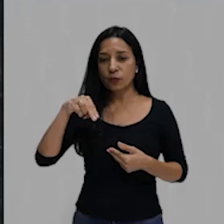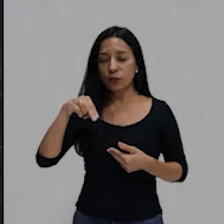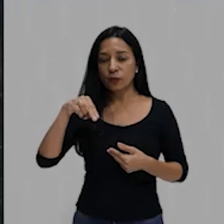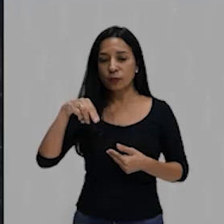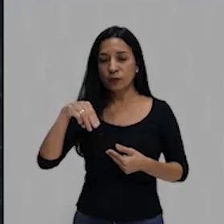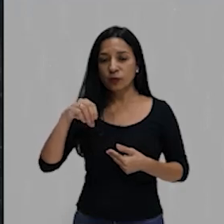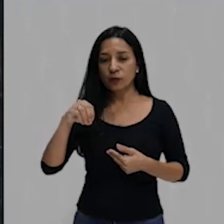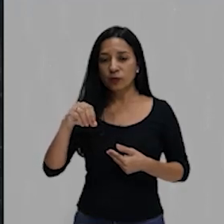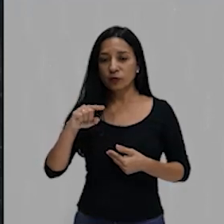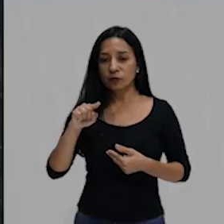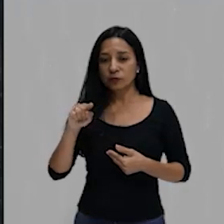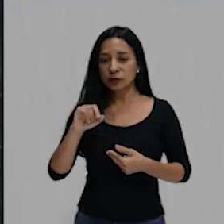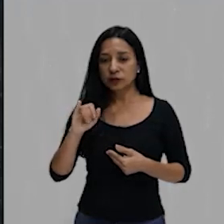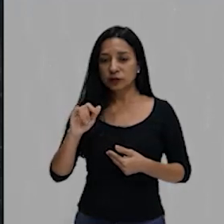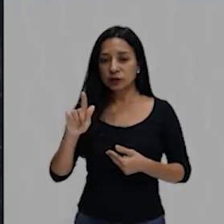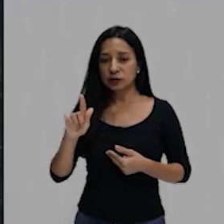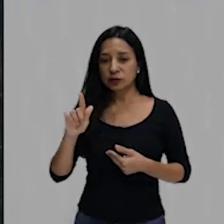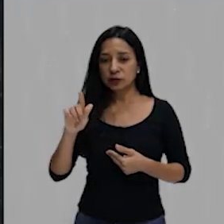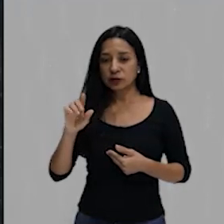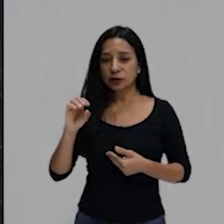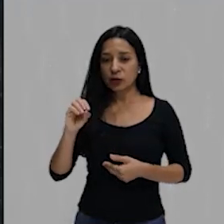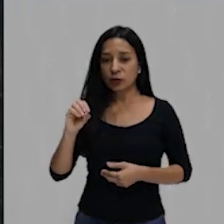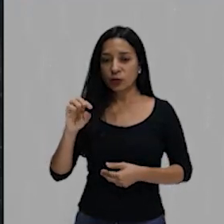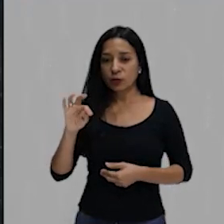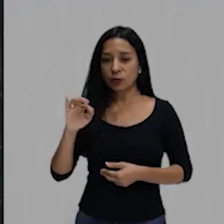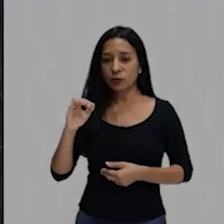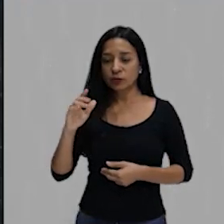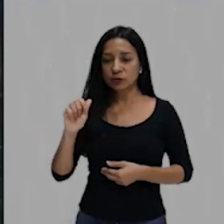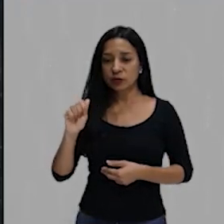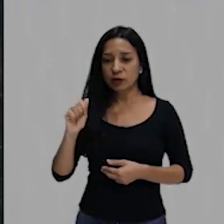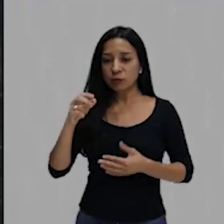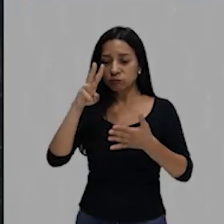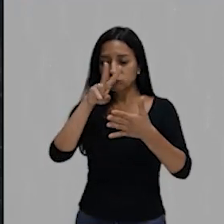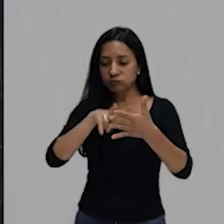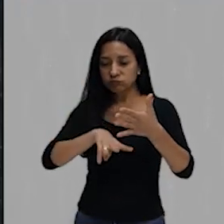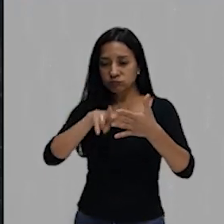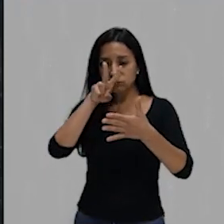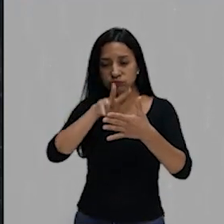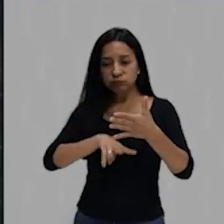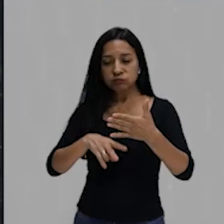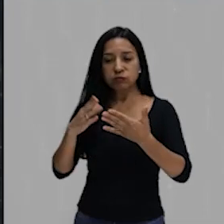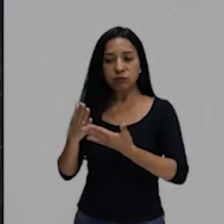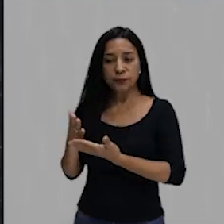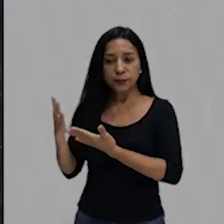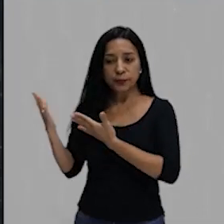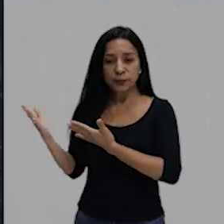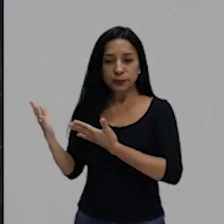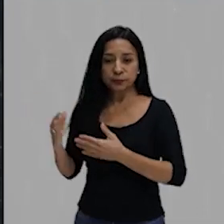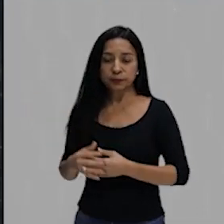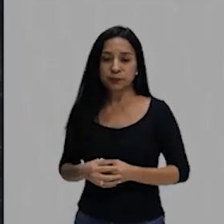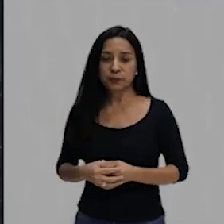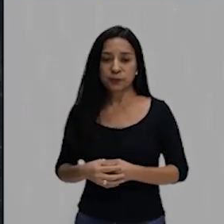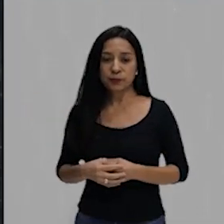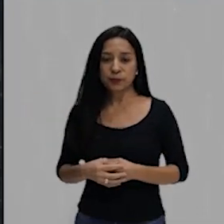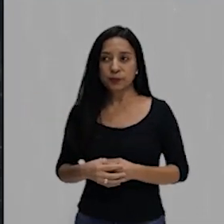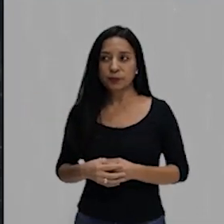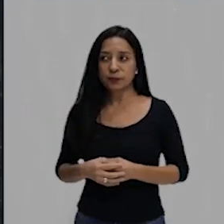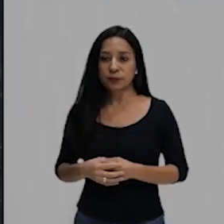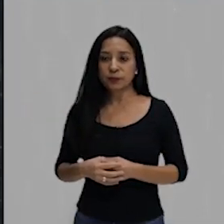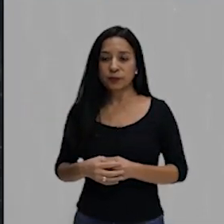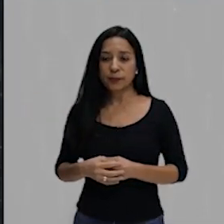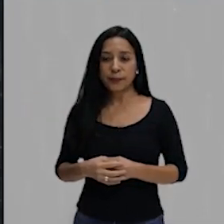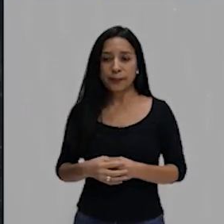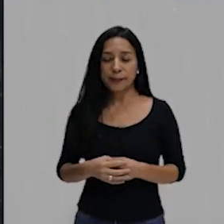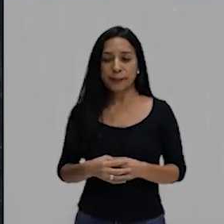ao alelo elisão de um gene que condiciona a coloração variegada, ou seja,